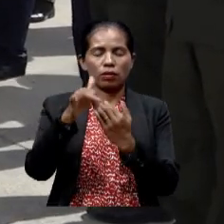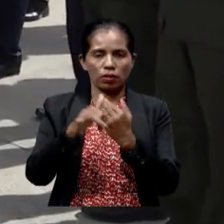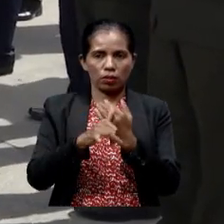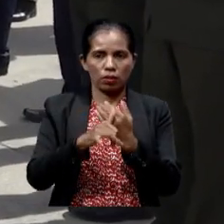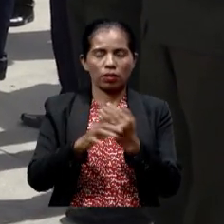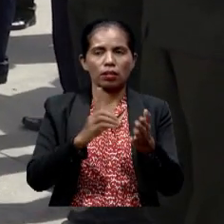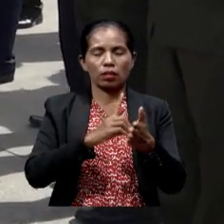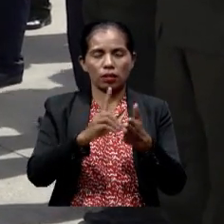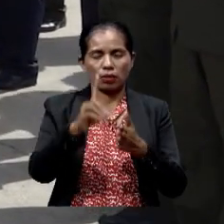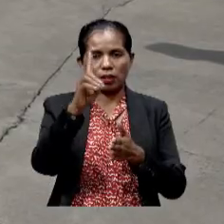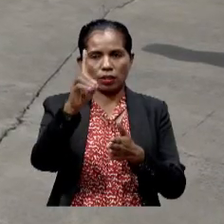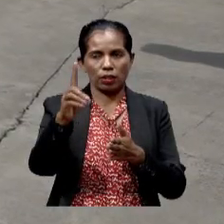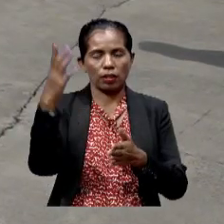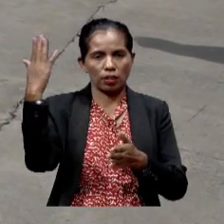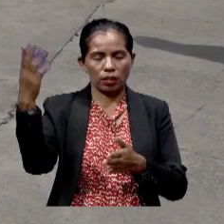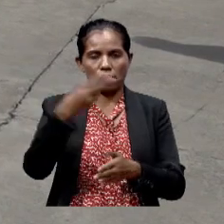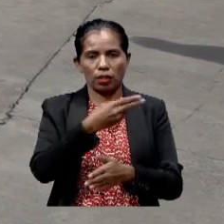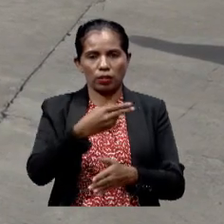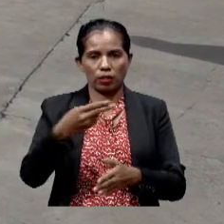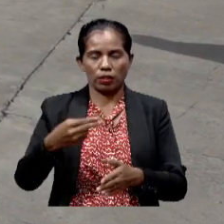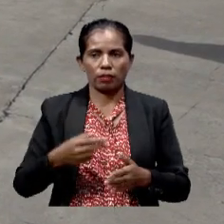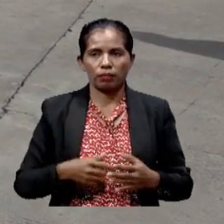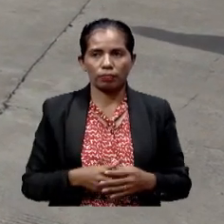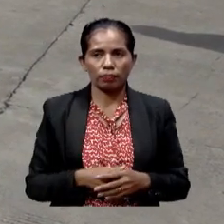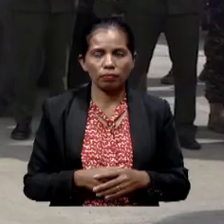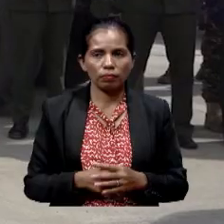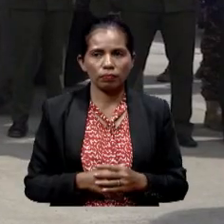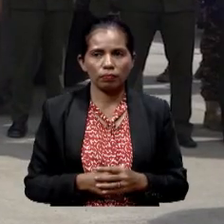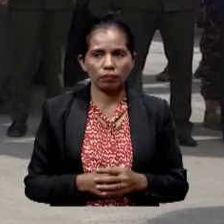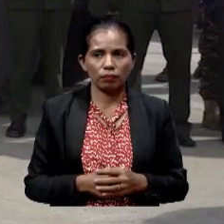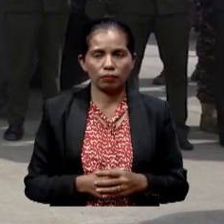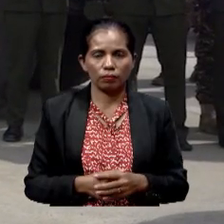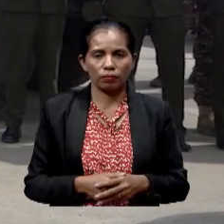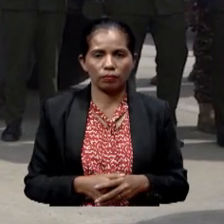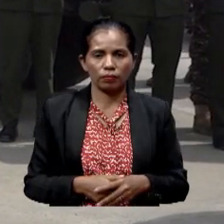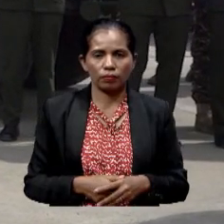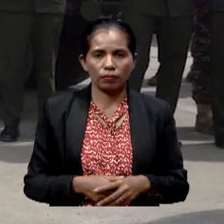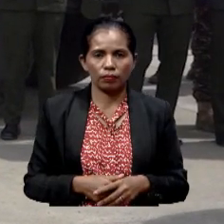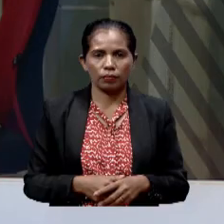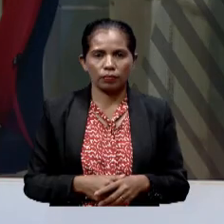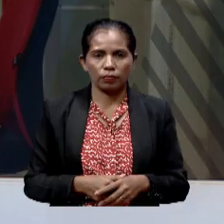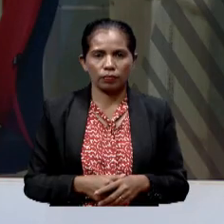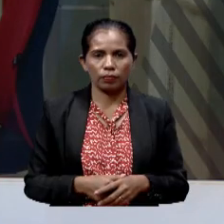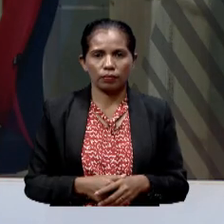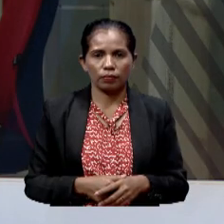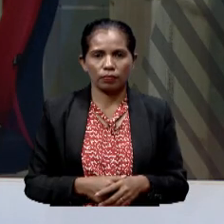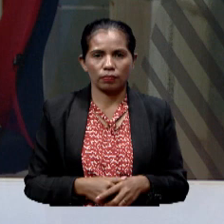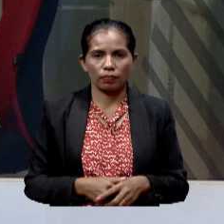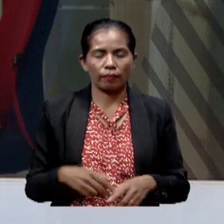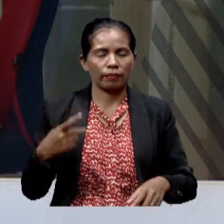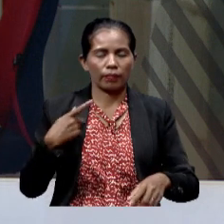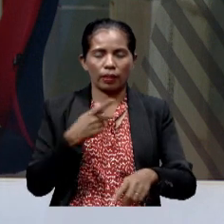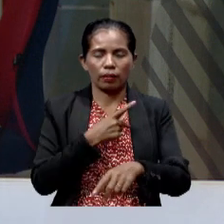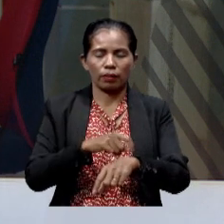durante a semana ida e a Indonésia. Felicitas Borges, Jovial da Costa, GMN. Parlamento